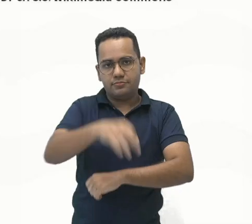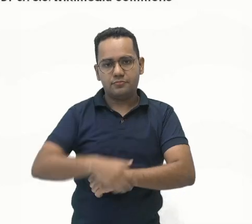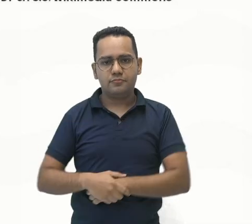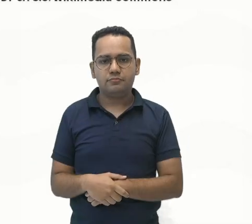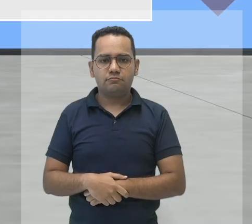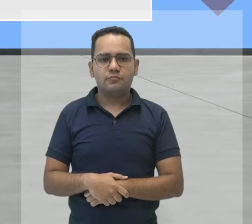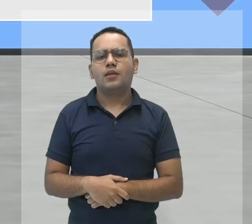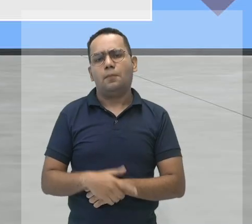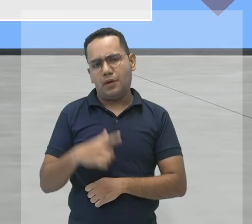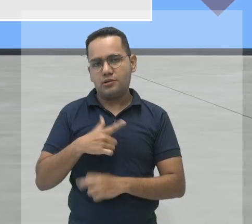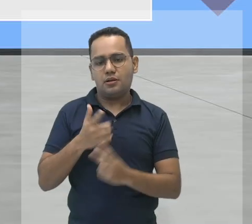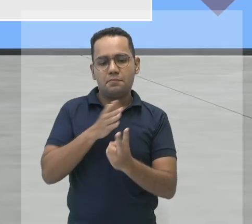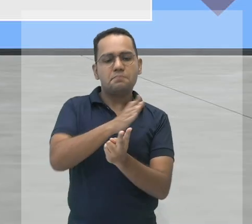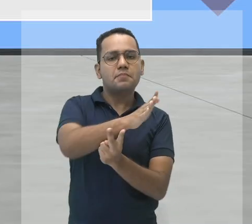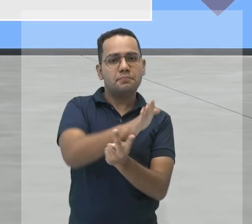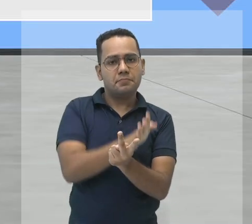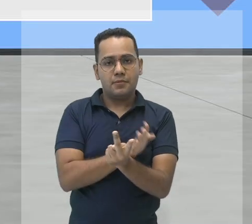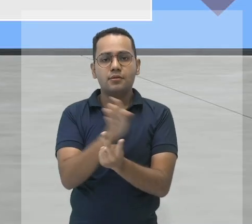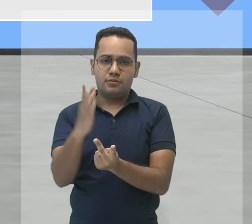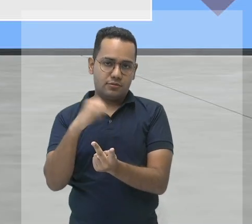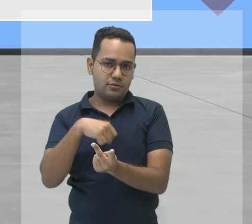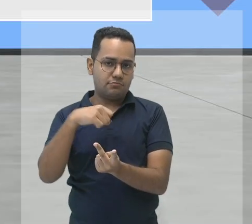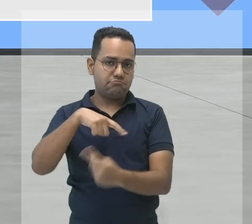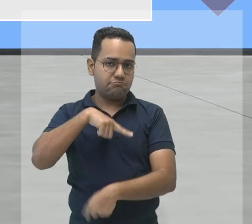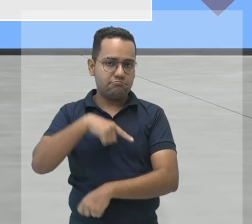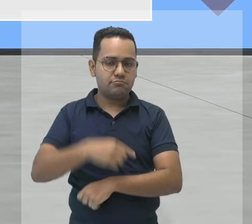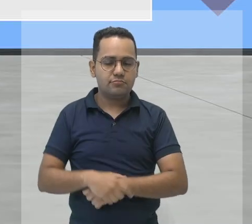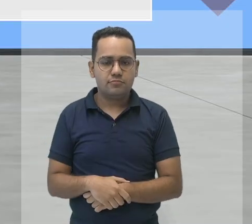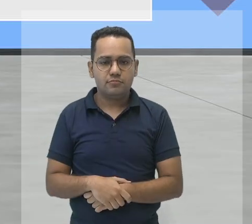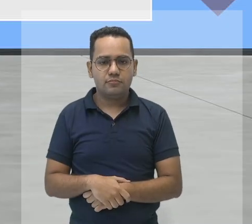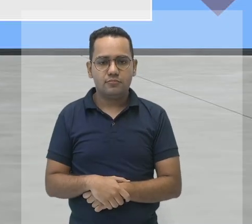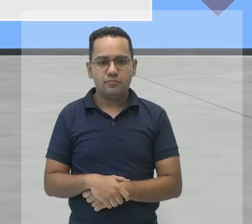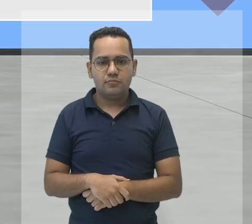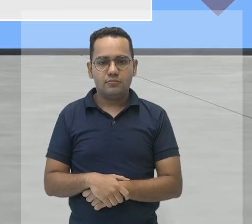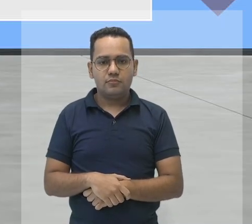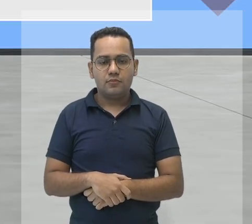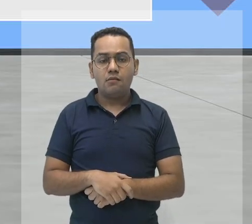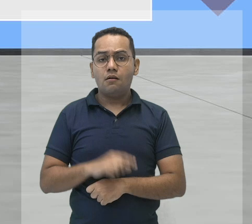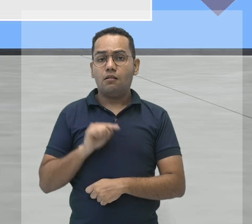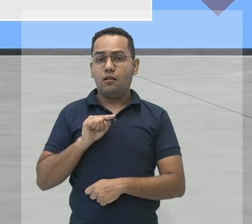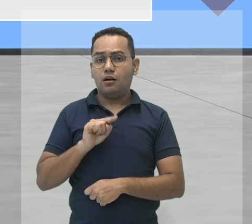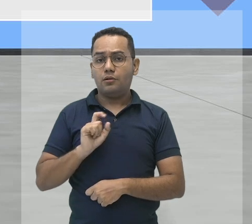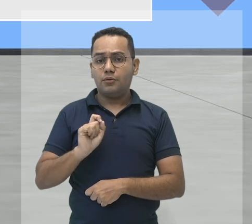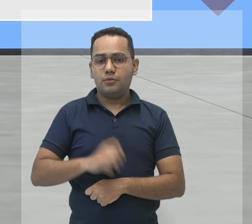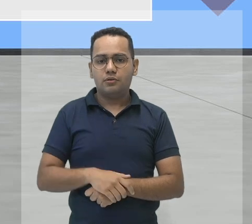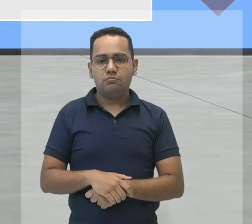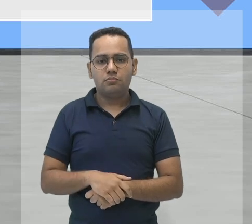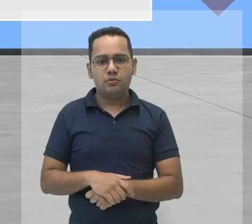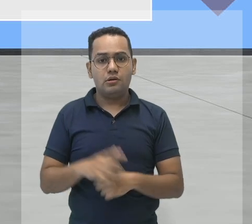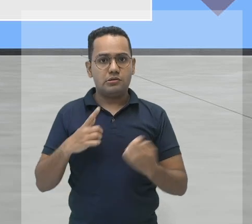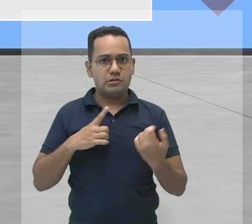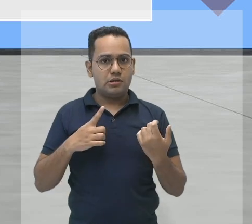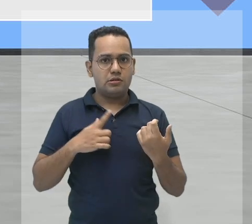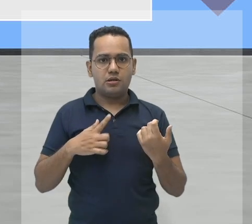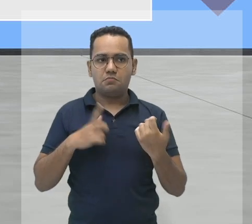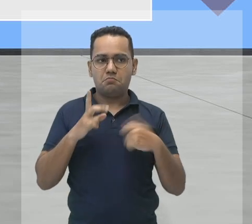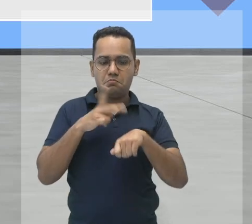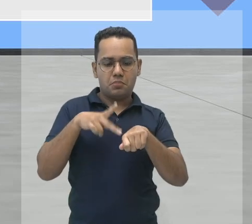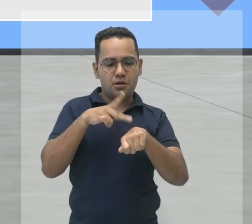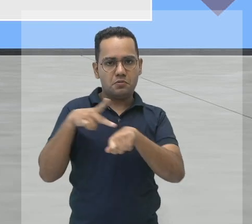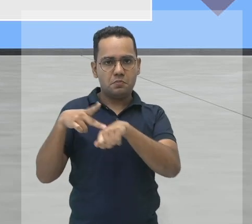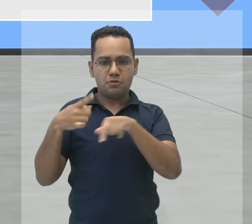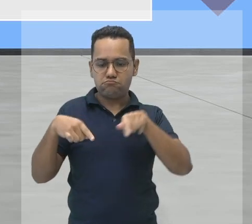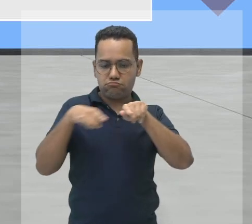blocos econômicos. Turma, tudo tem dois lados, né? Assim como os blocos econômicos eles